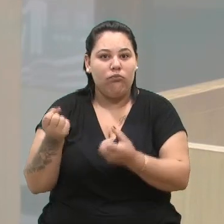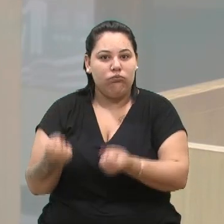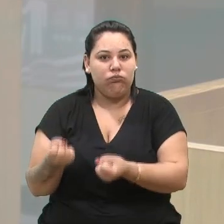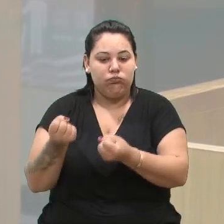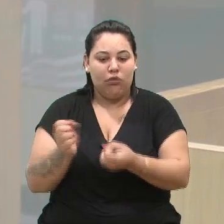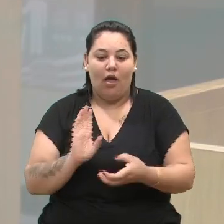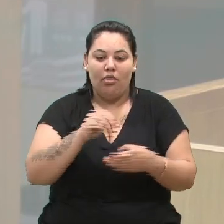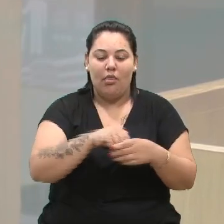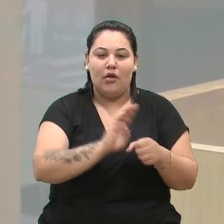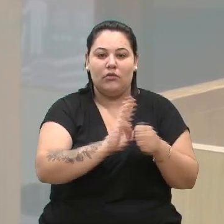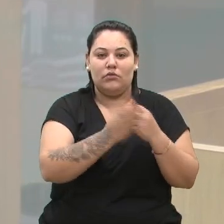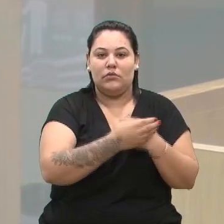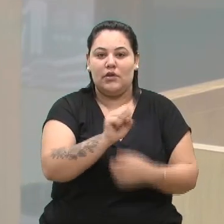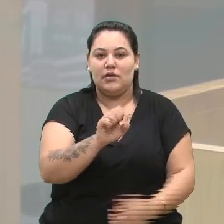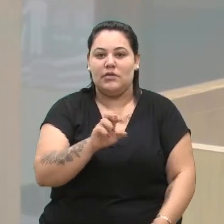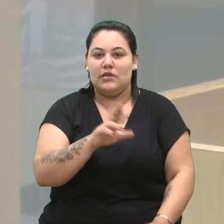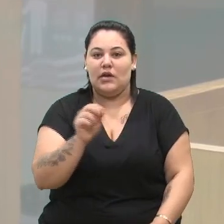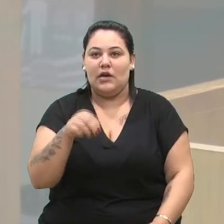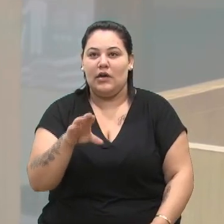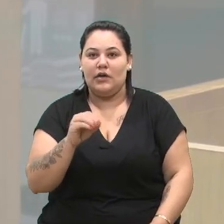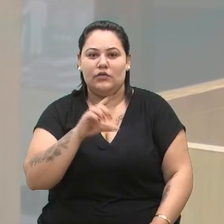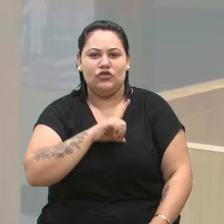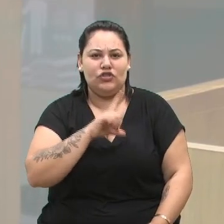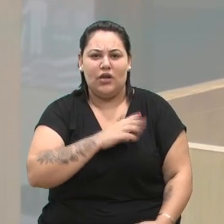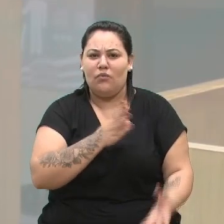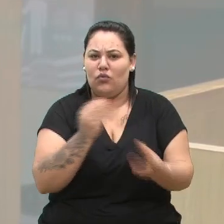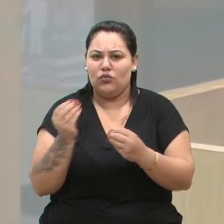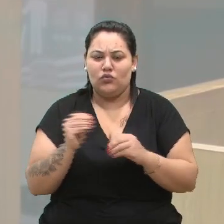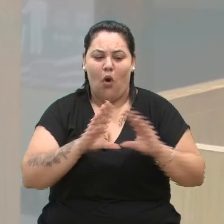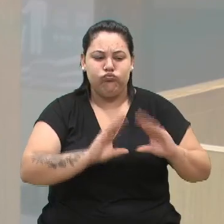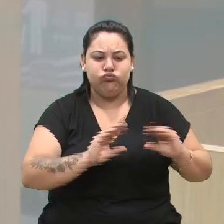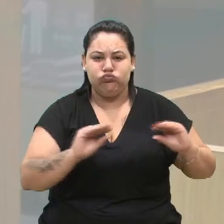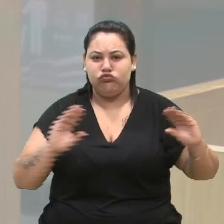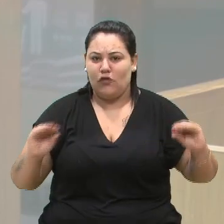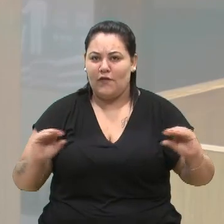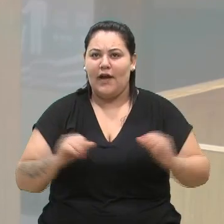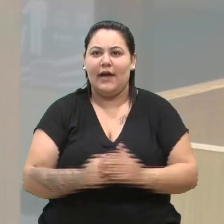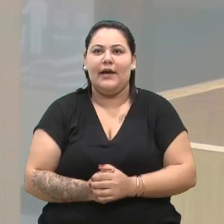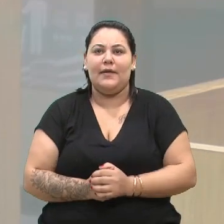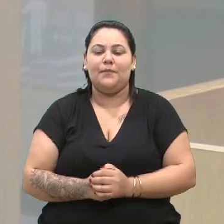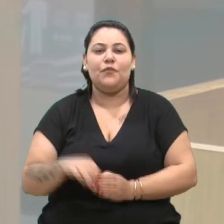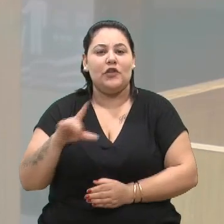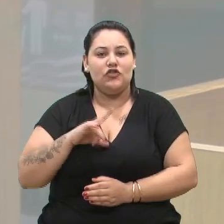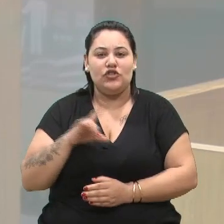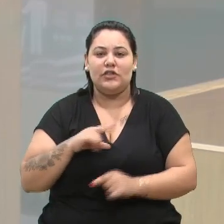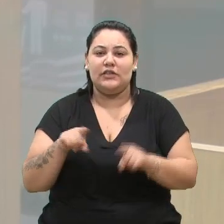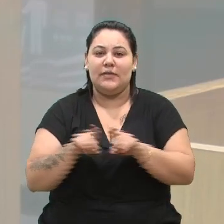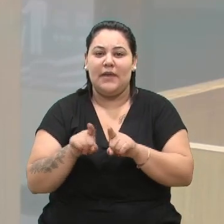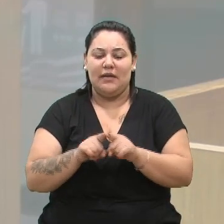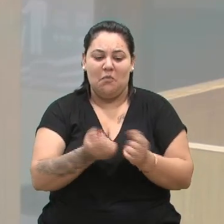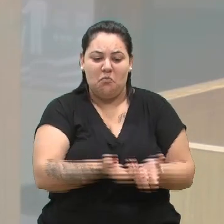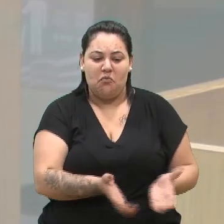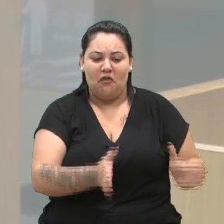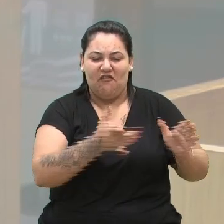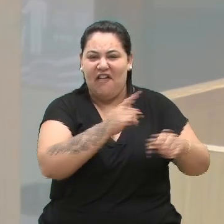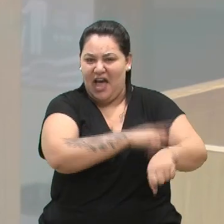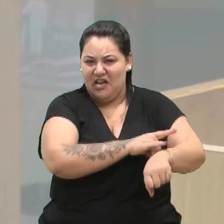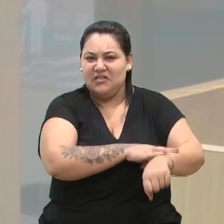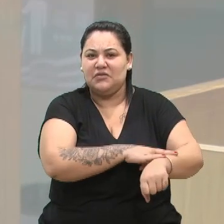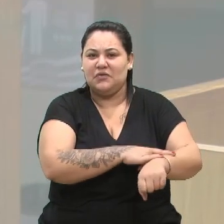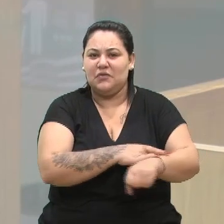bairro Serrano. Tinha muito sofá, tinha bastante vasos,